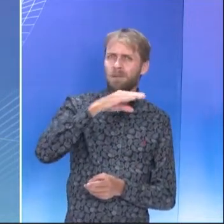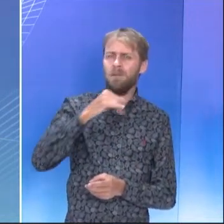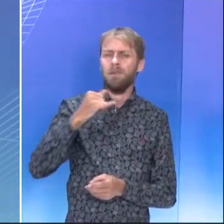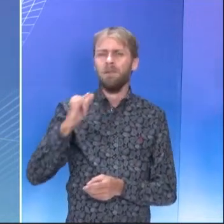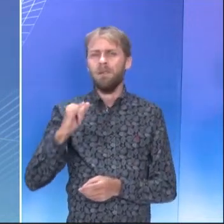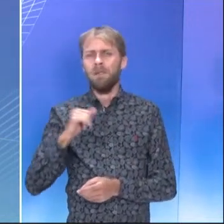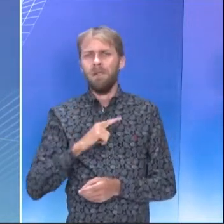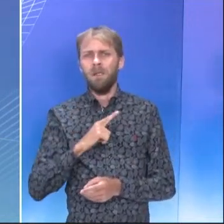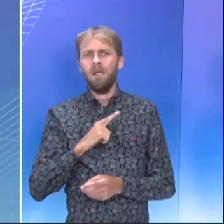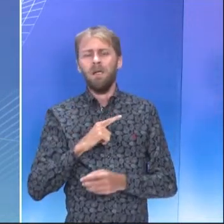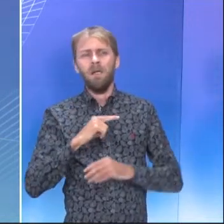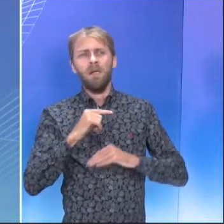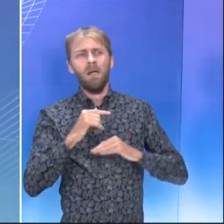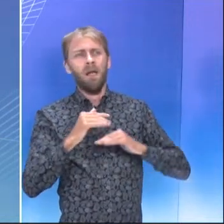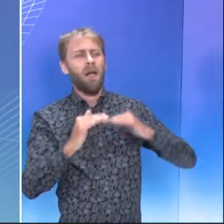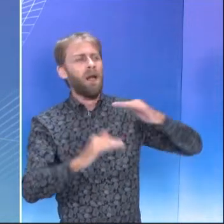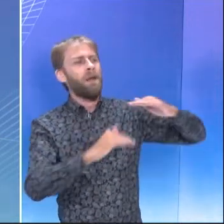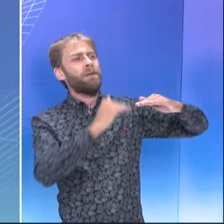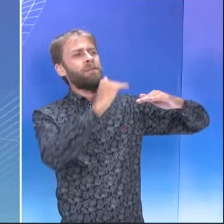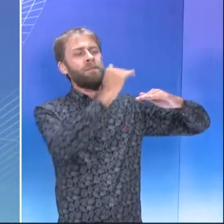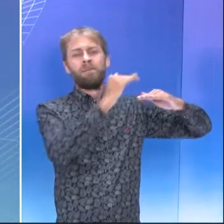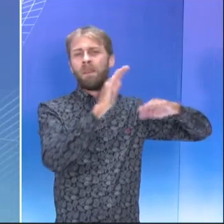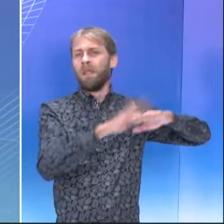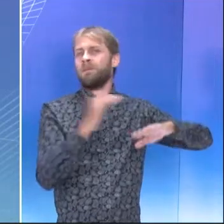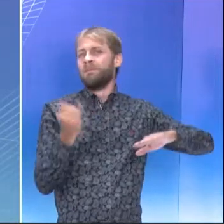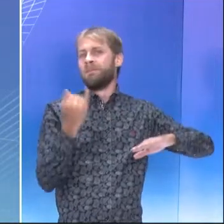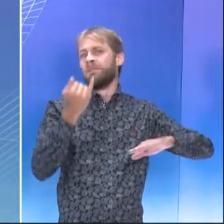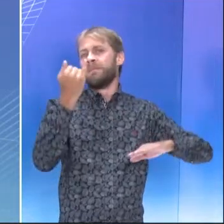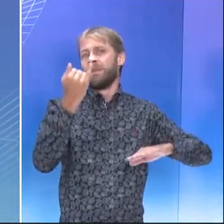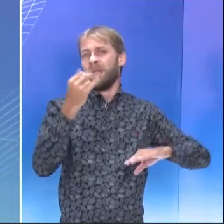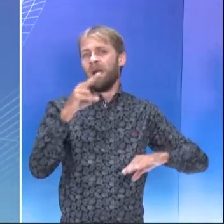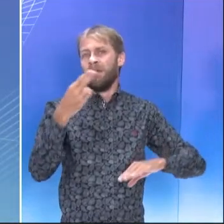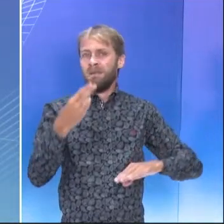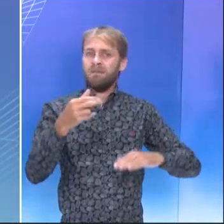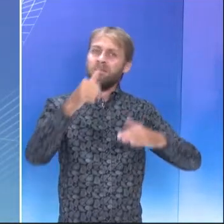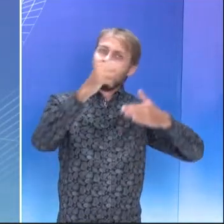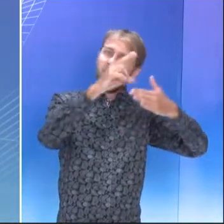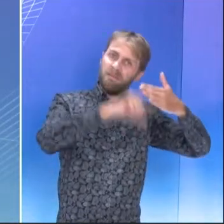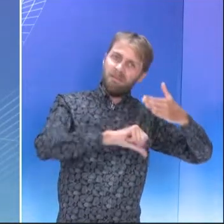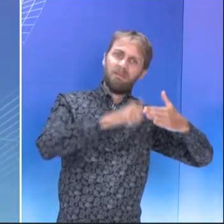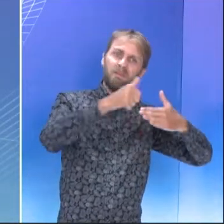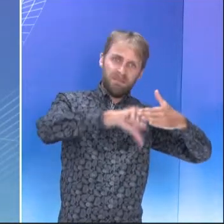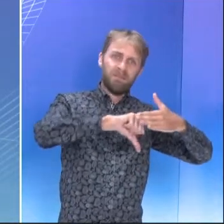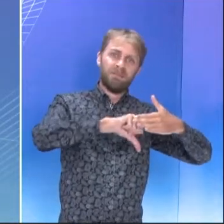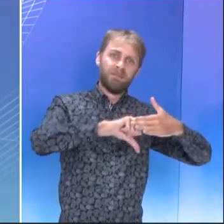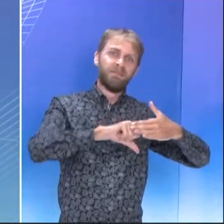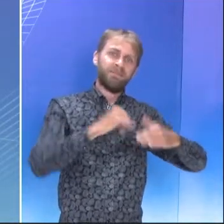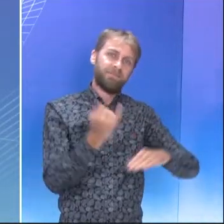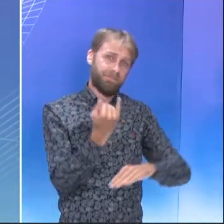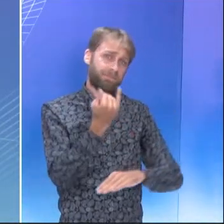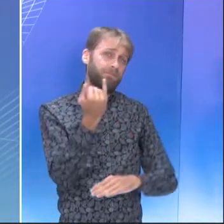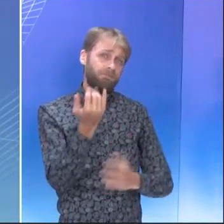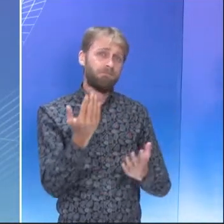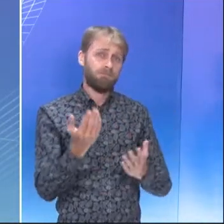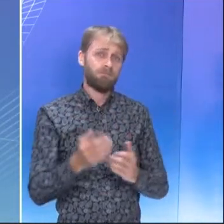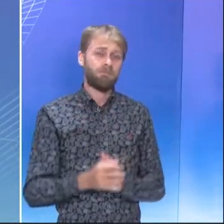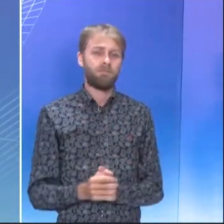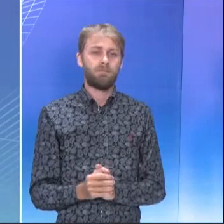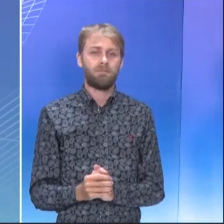de importância hierárquico maior do que as comunidades indígenas, as civilizações, digamos assim, ocidentais.